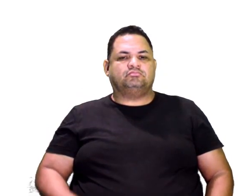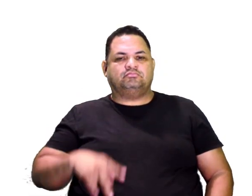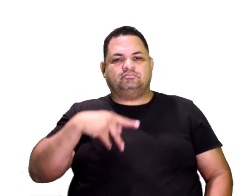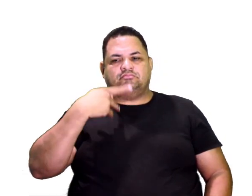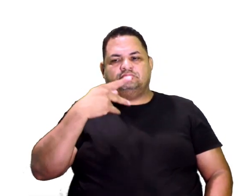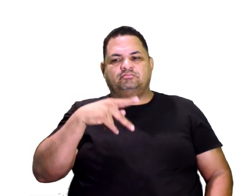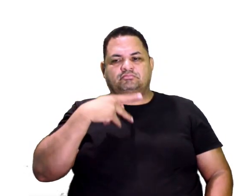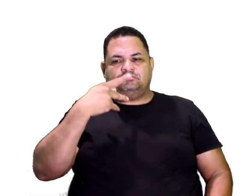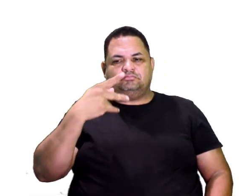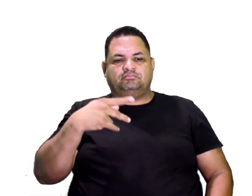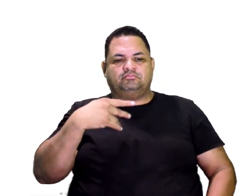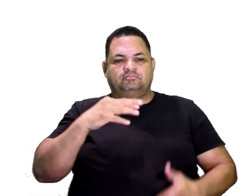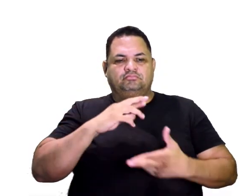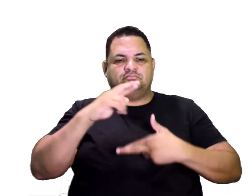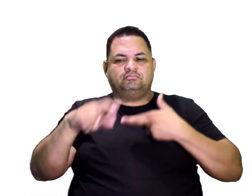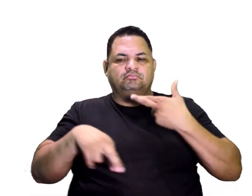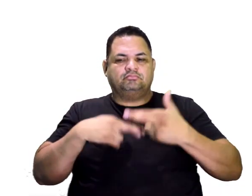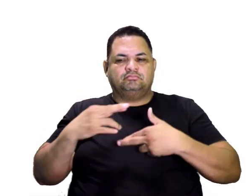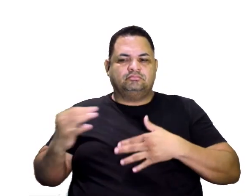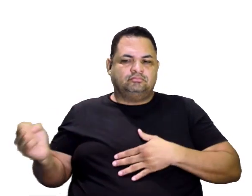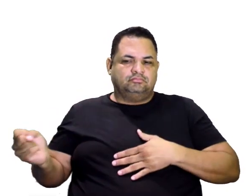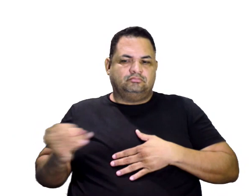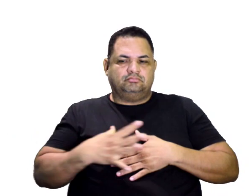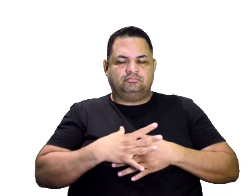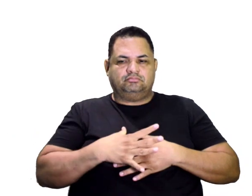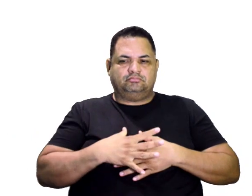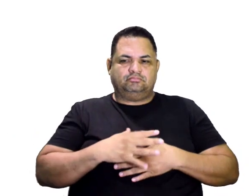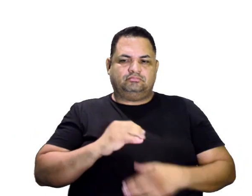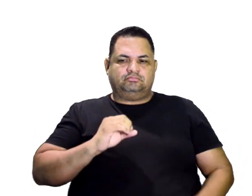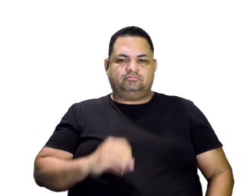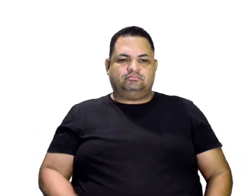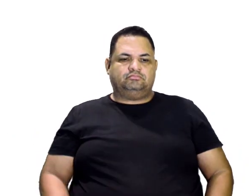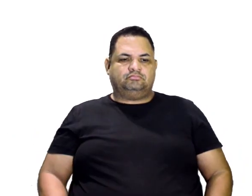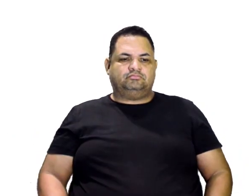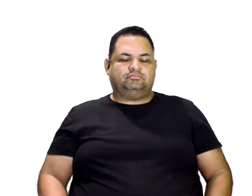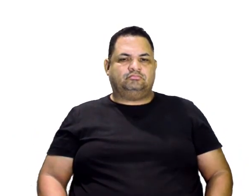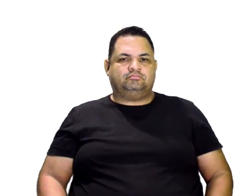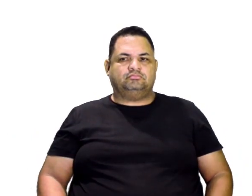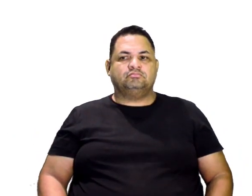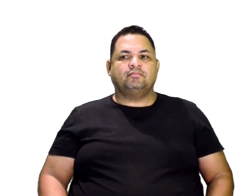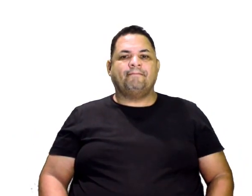falando, então, do Renascimento, ok?